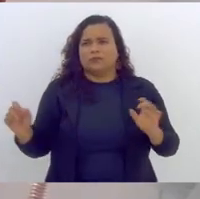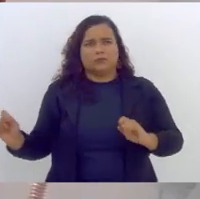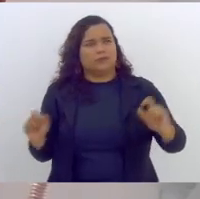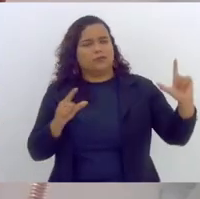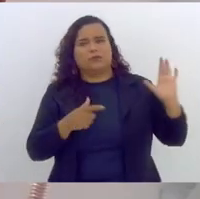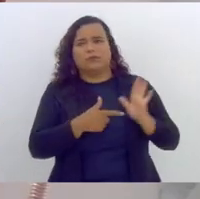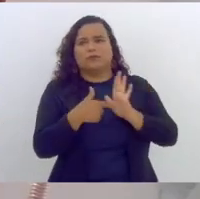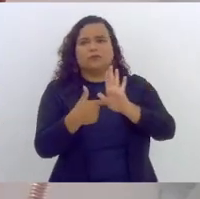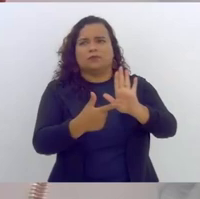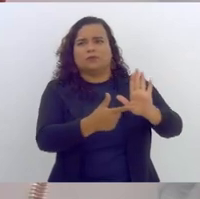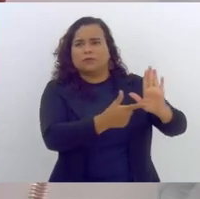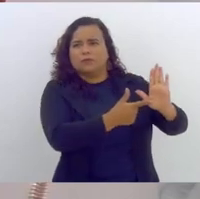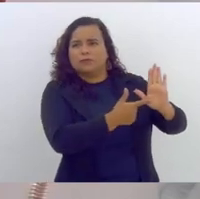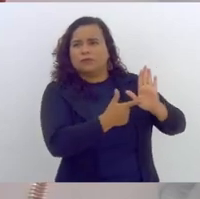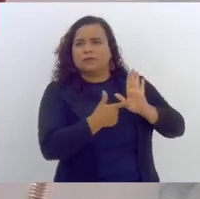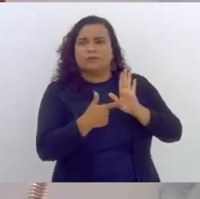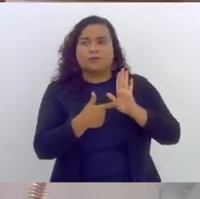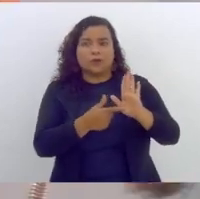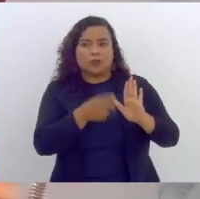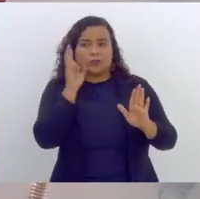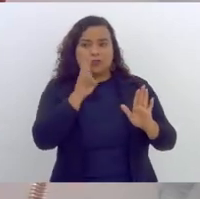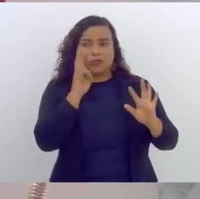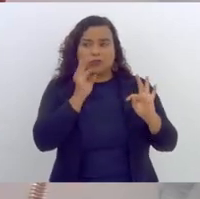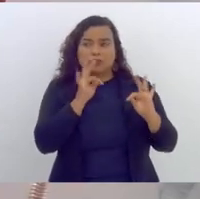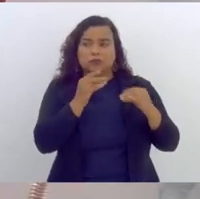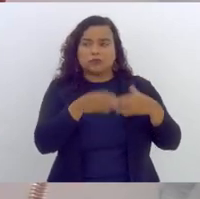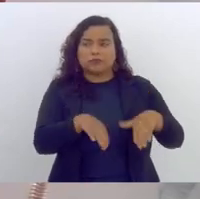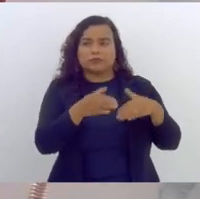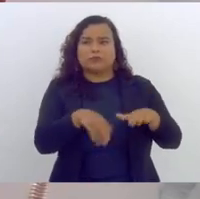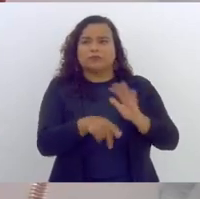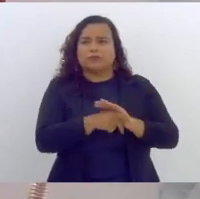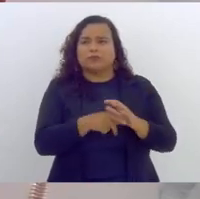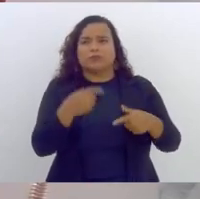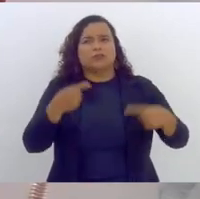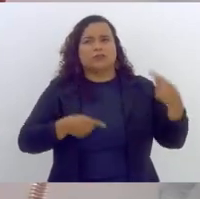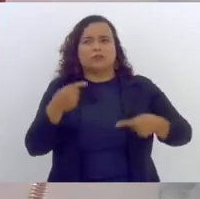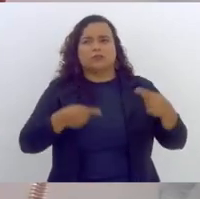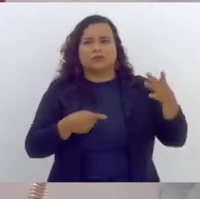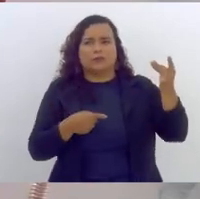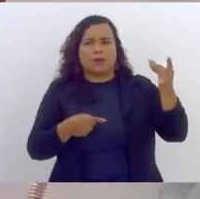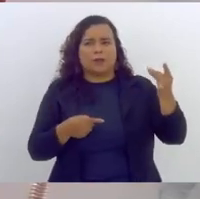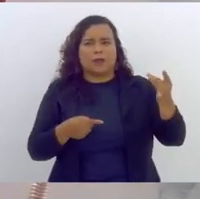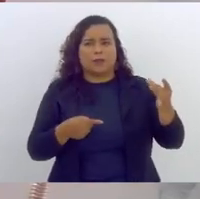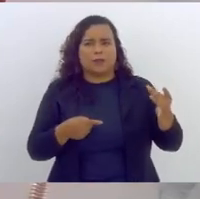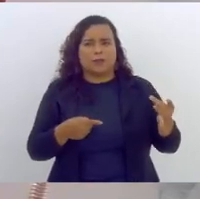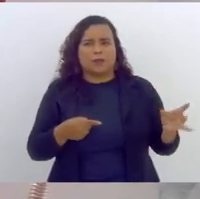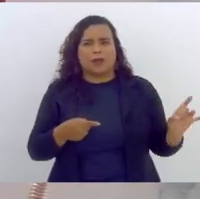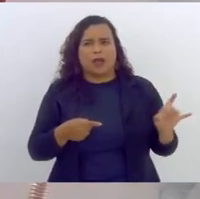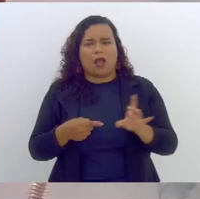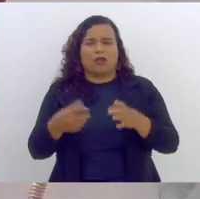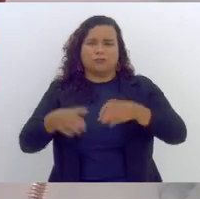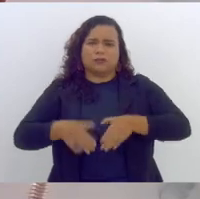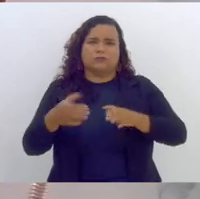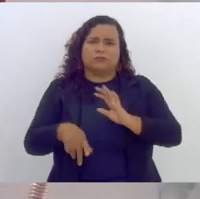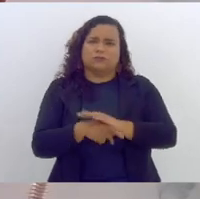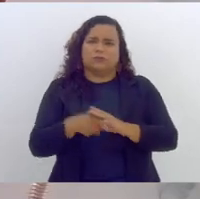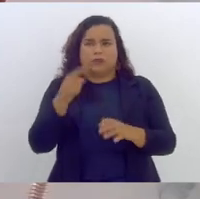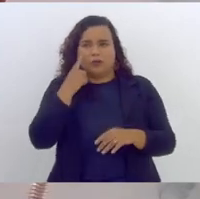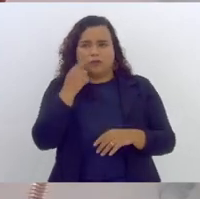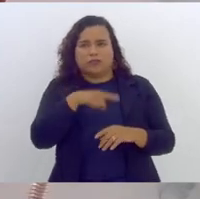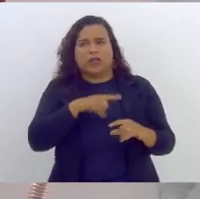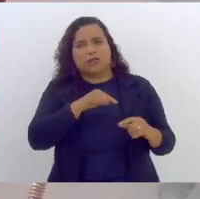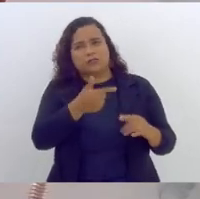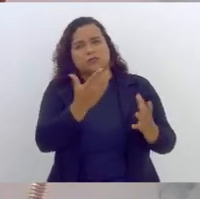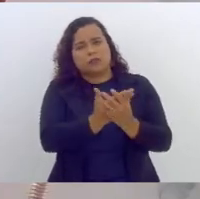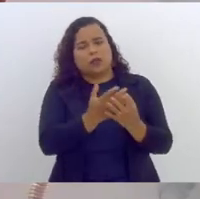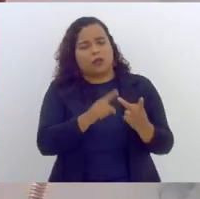mostra ali todo o histórico do concurso discute os pormenores de cada concurso Olha isso aqui teve uma